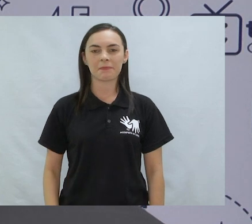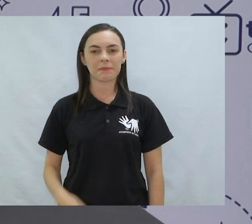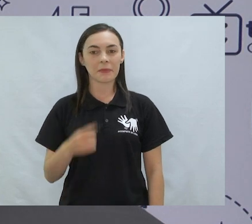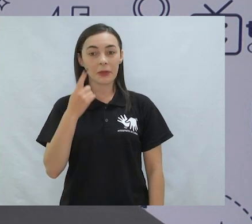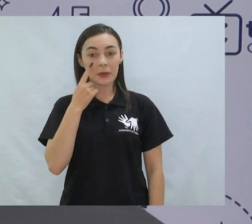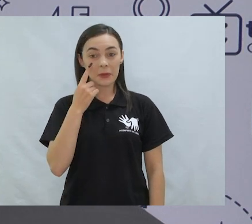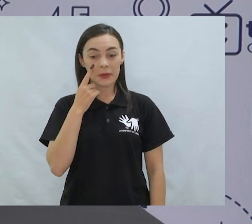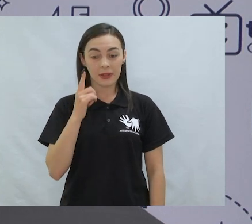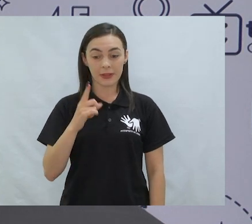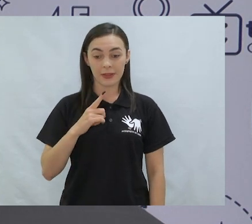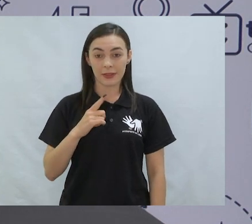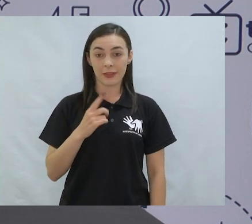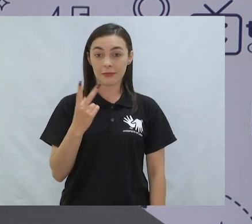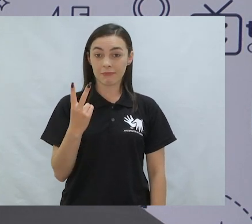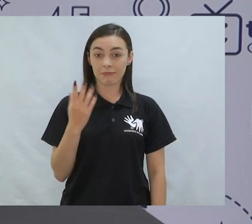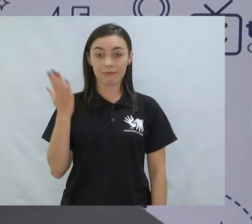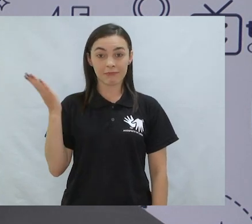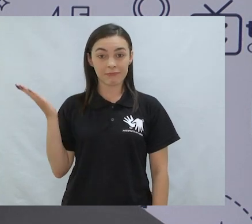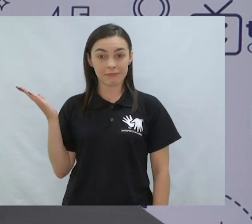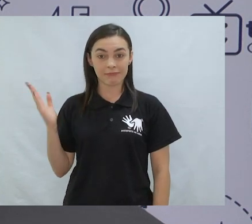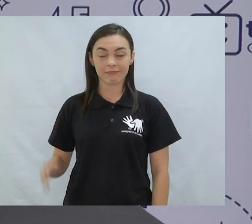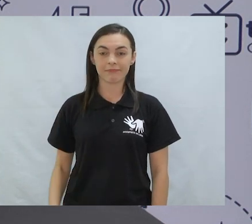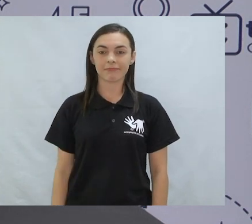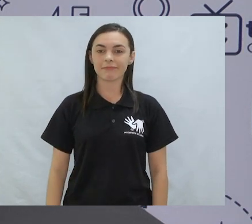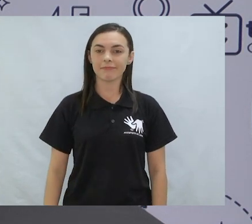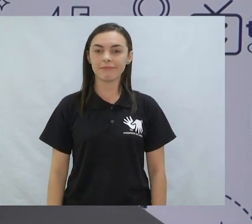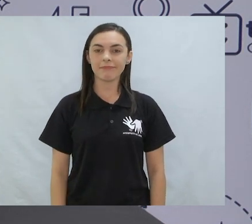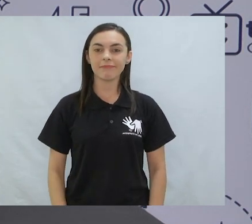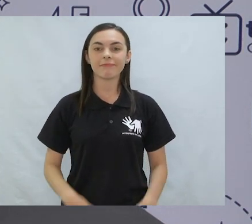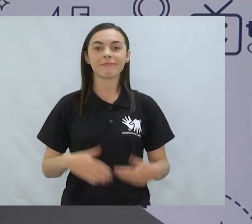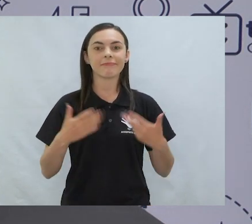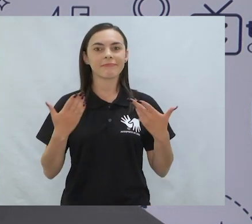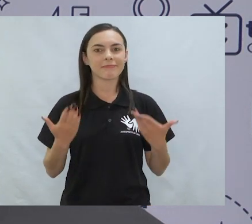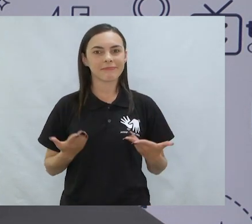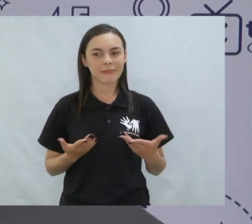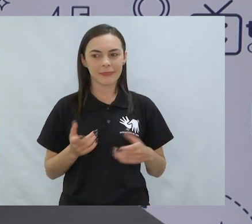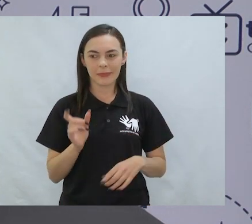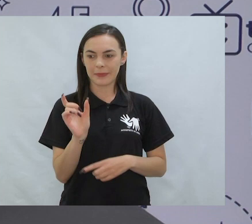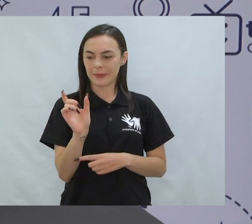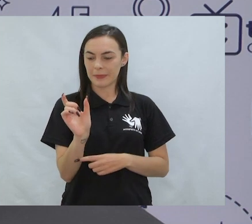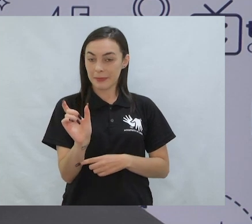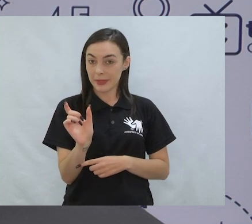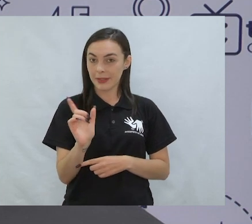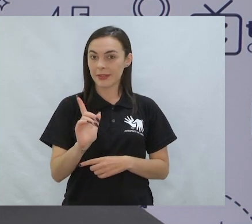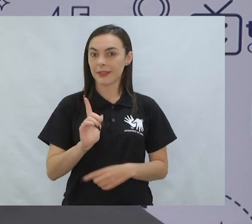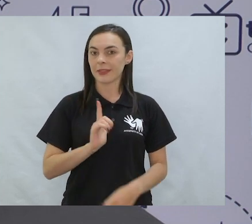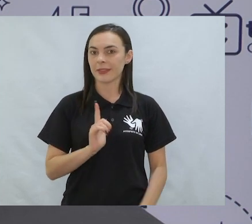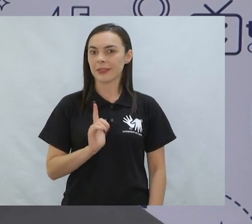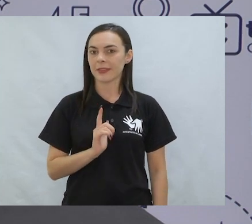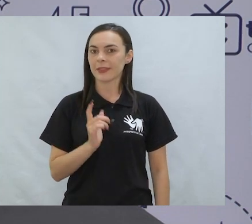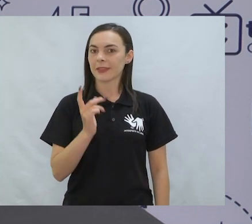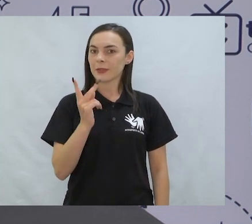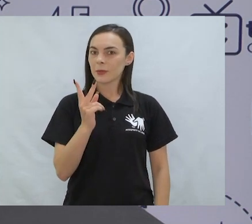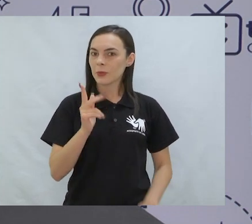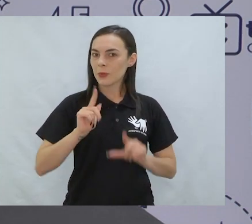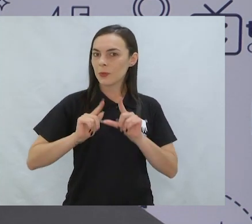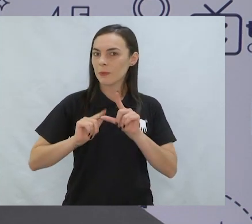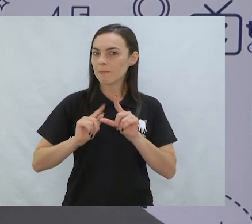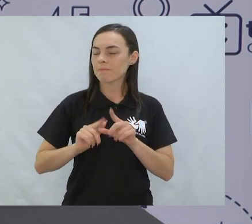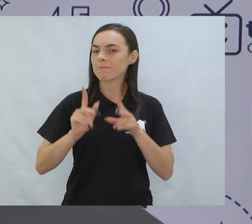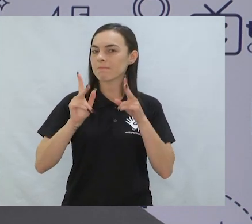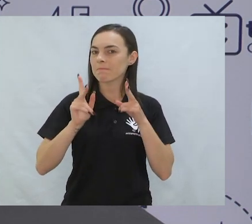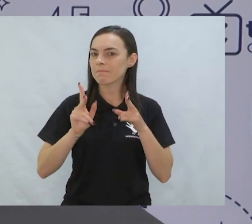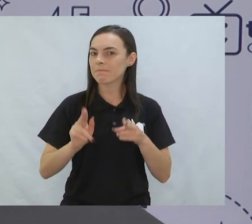a letra O. Olhem ela aqui e olhem ela aqui. Então, nesta palavra, nós temos